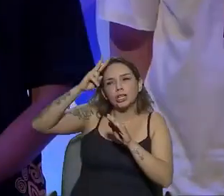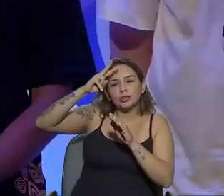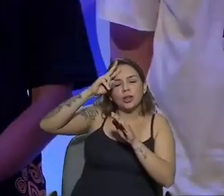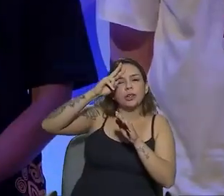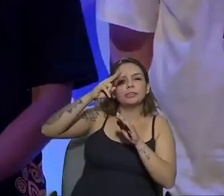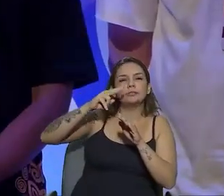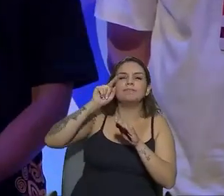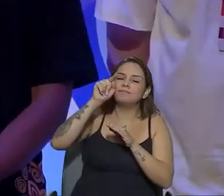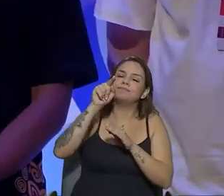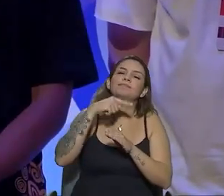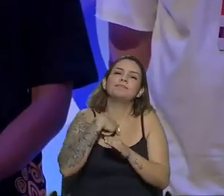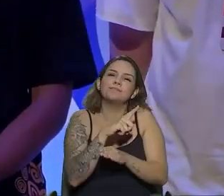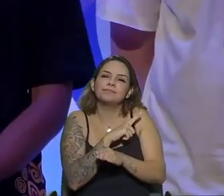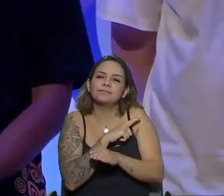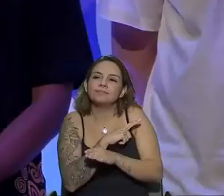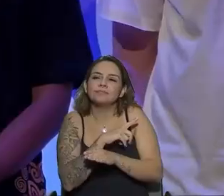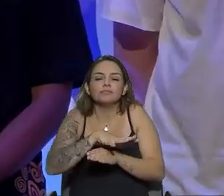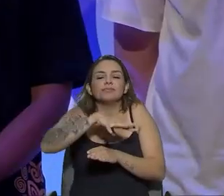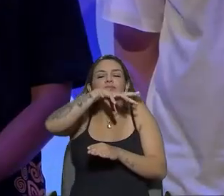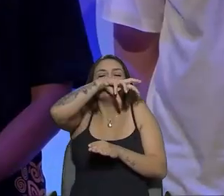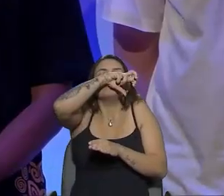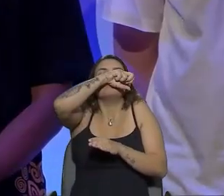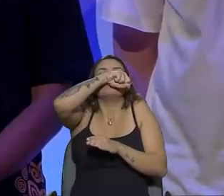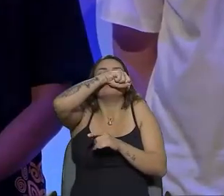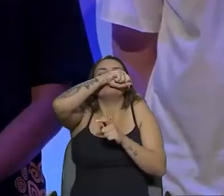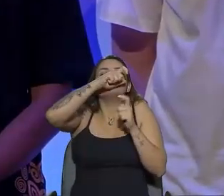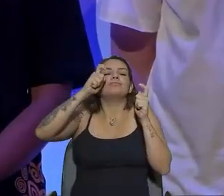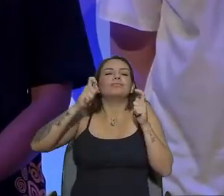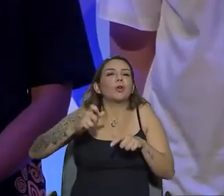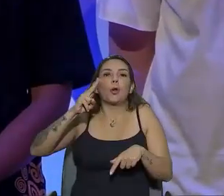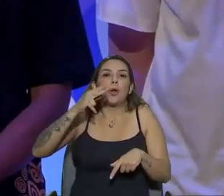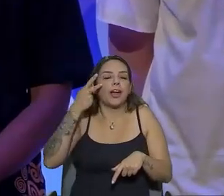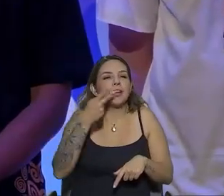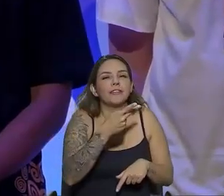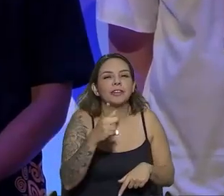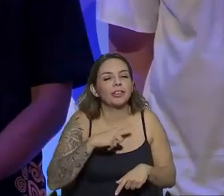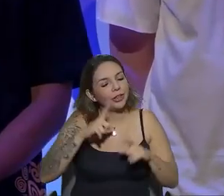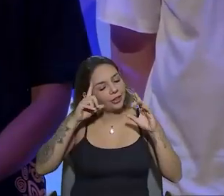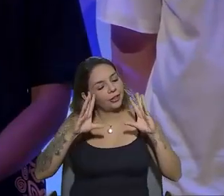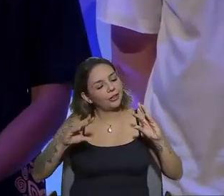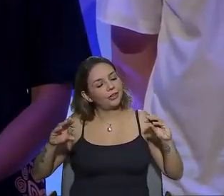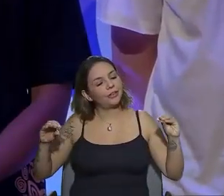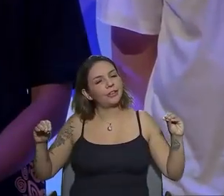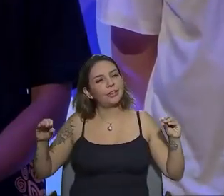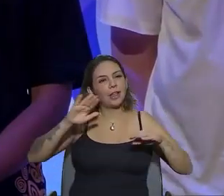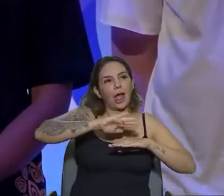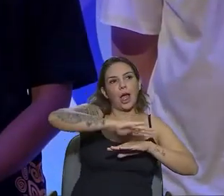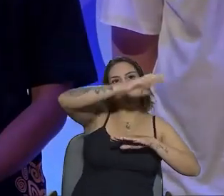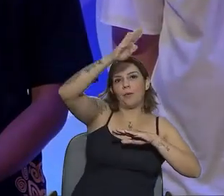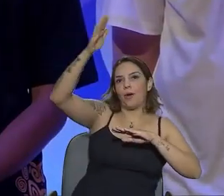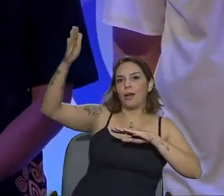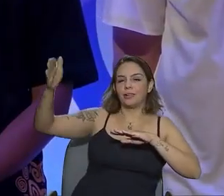historinhas. Lá eu tenho o cheiro dos lugares que nunca visitei. Tenho o conforto do gigante das